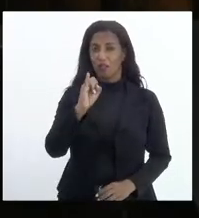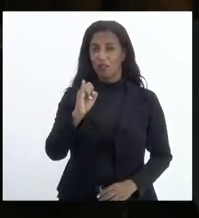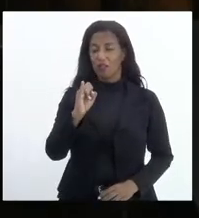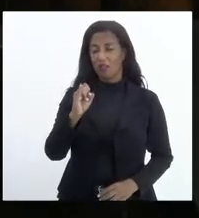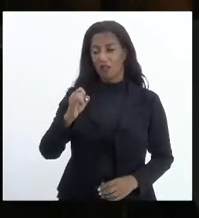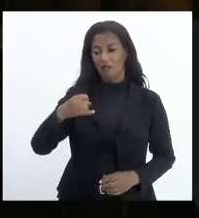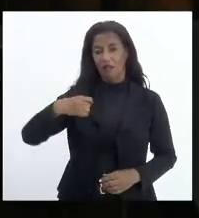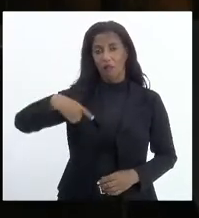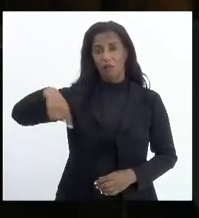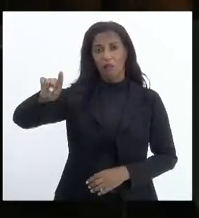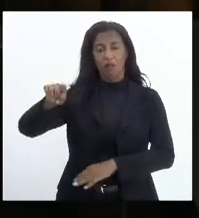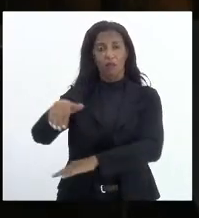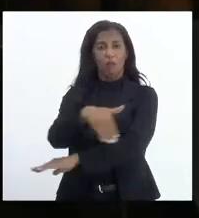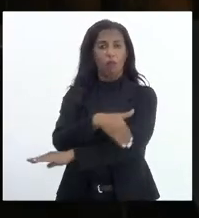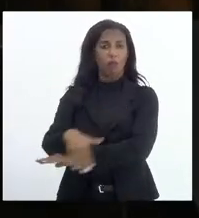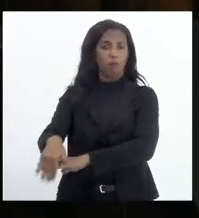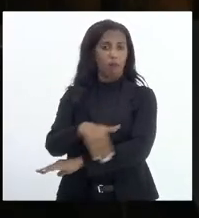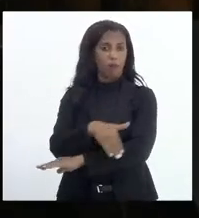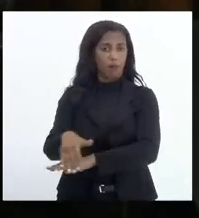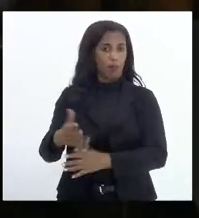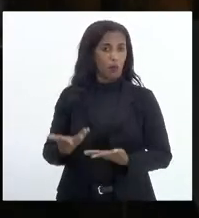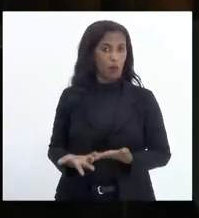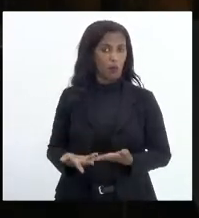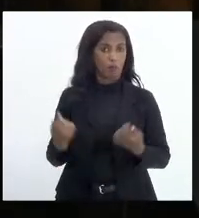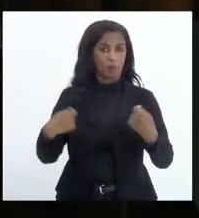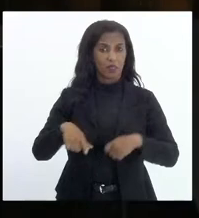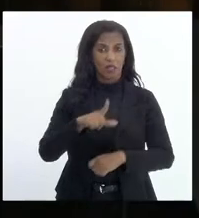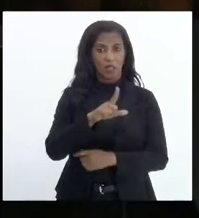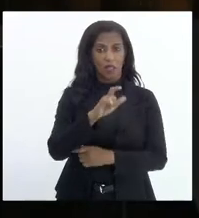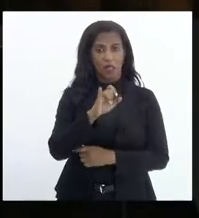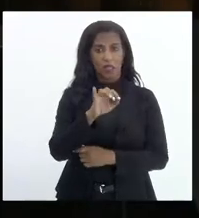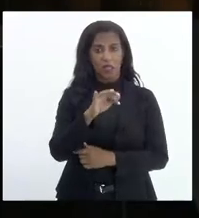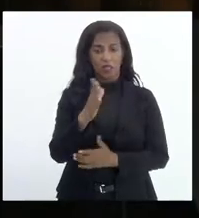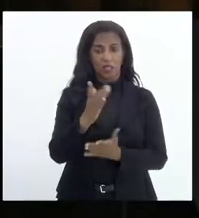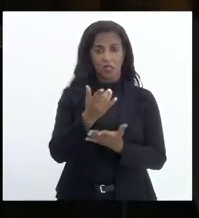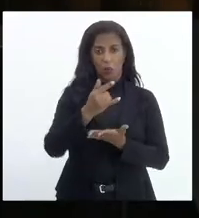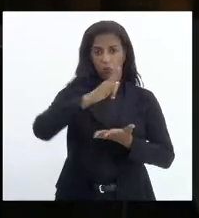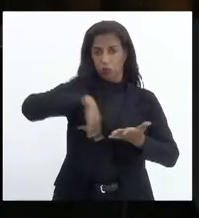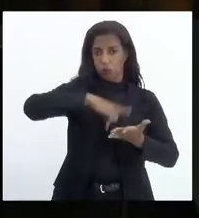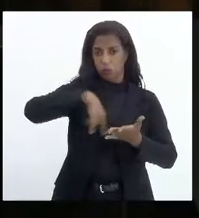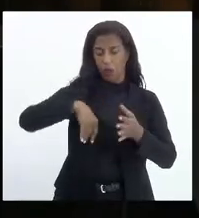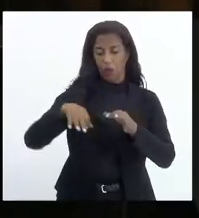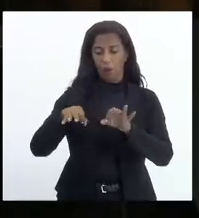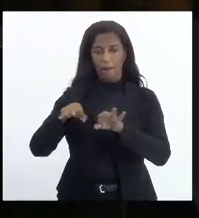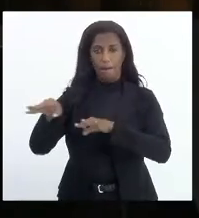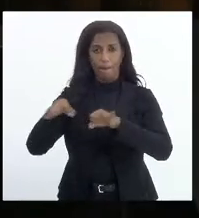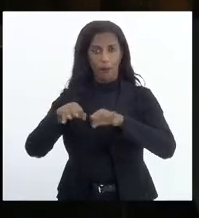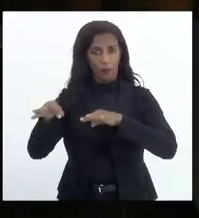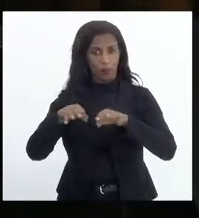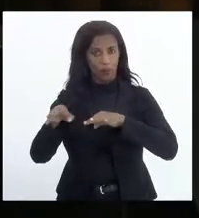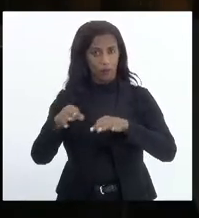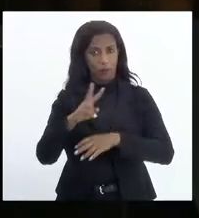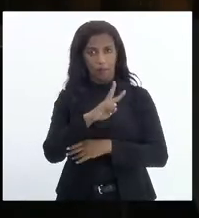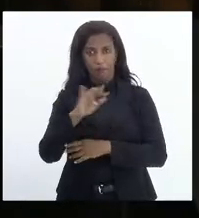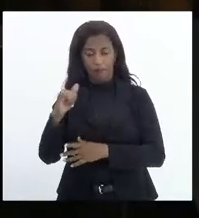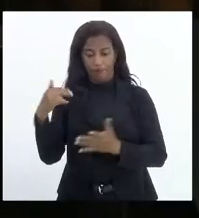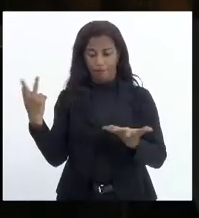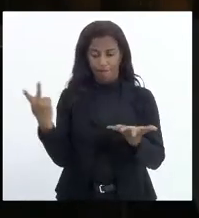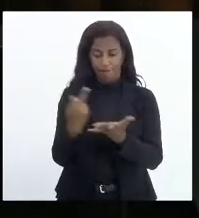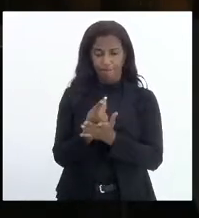colocar na rua e tem que ser policitação um programa que vai durar